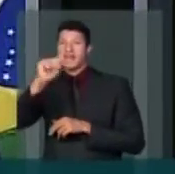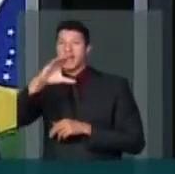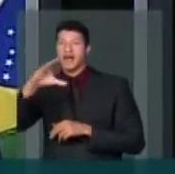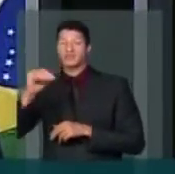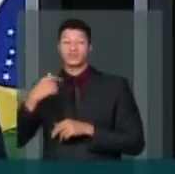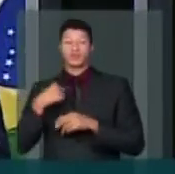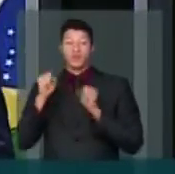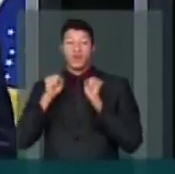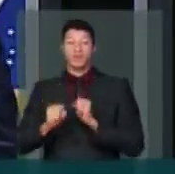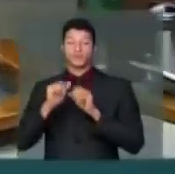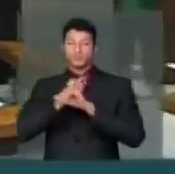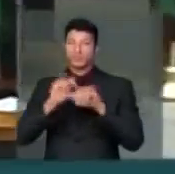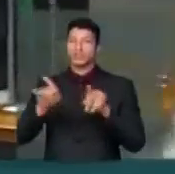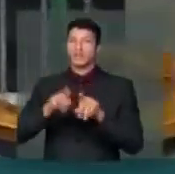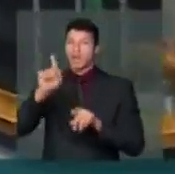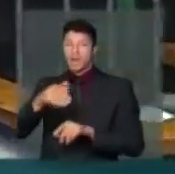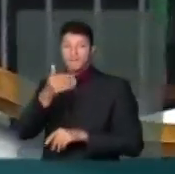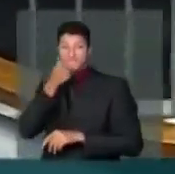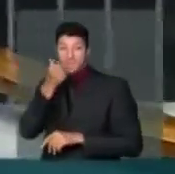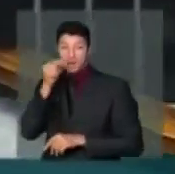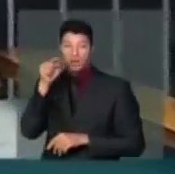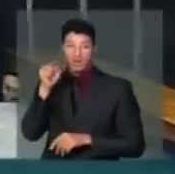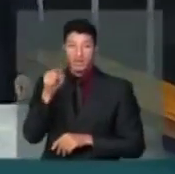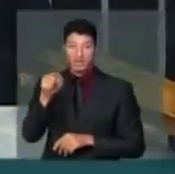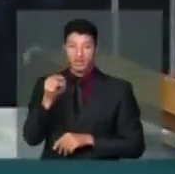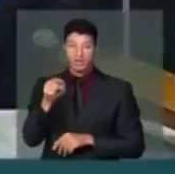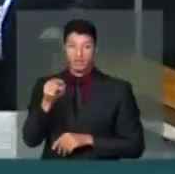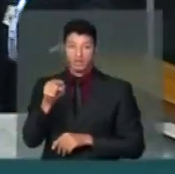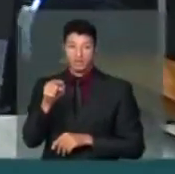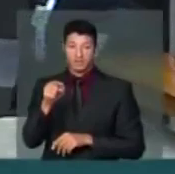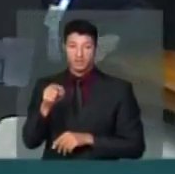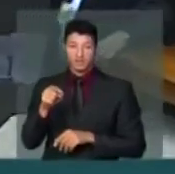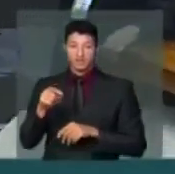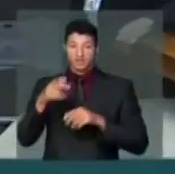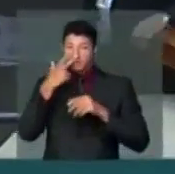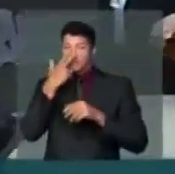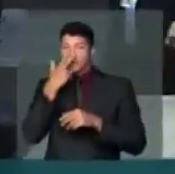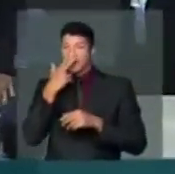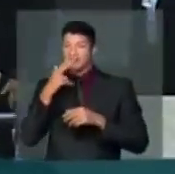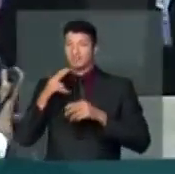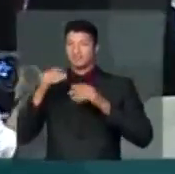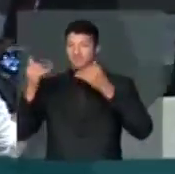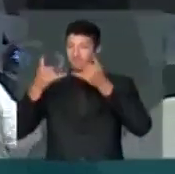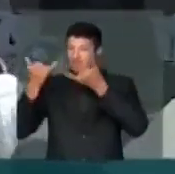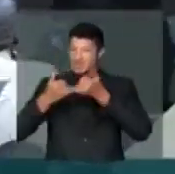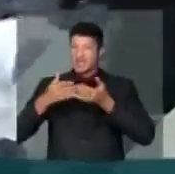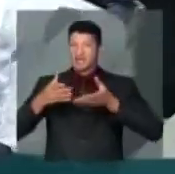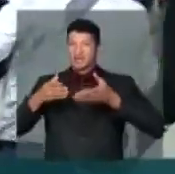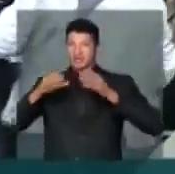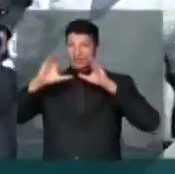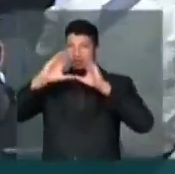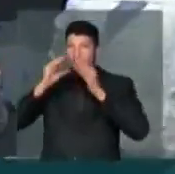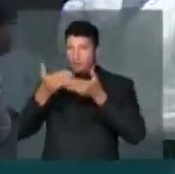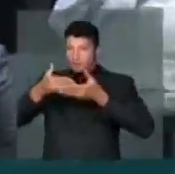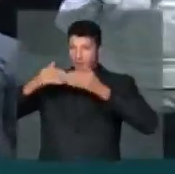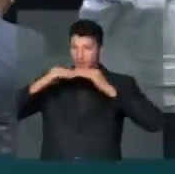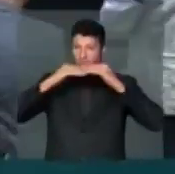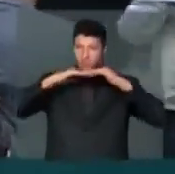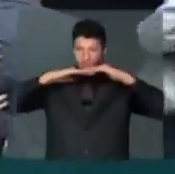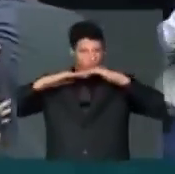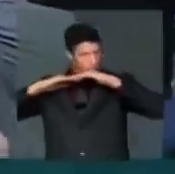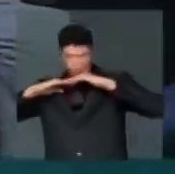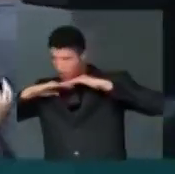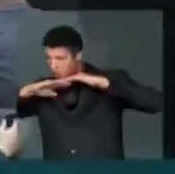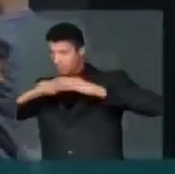Eu poderia dizer que era melhor esse cidadão pendurar uma melancia no pescoço para poder aqui